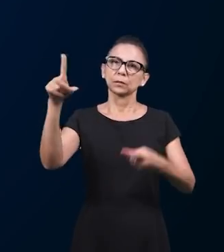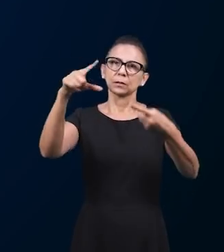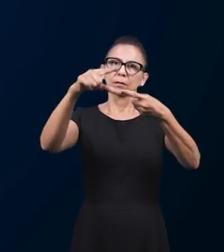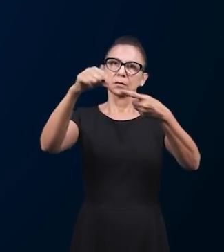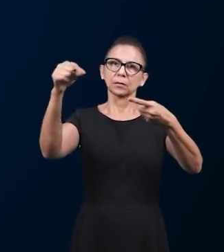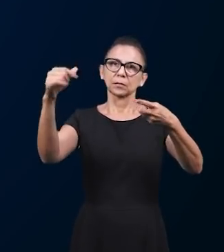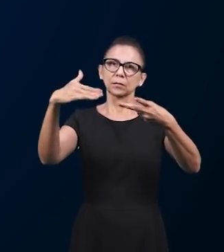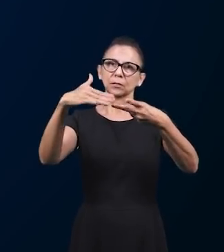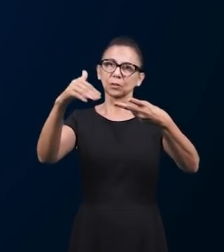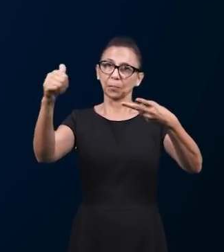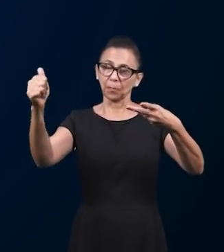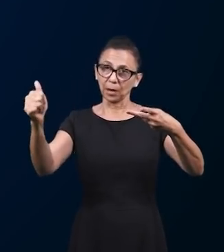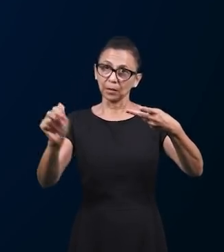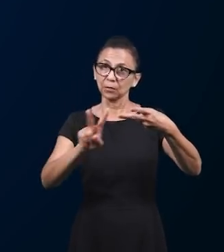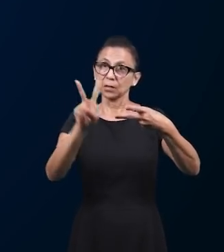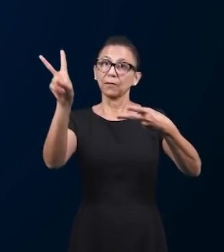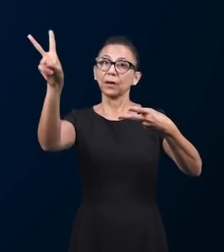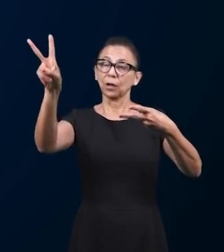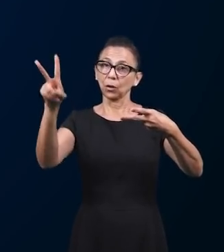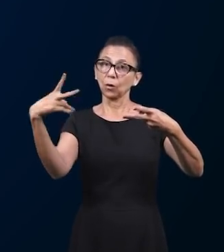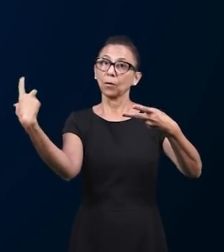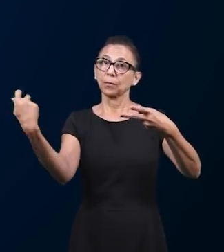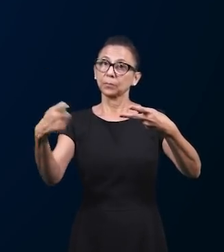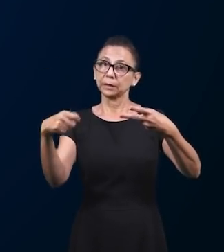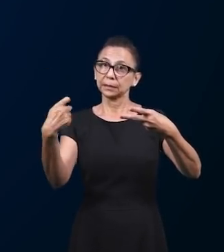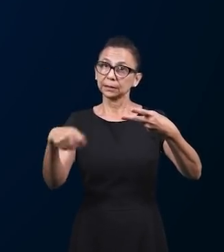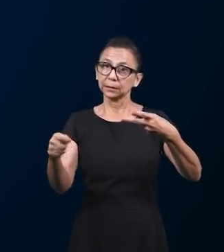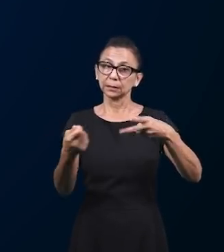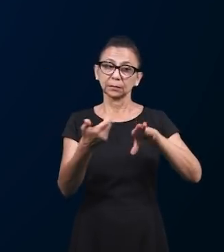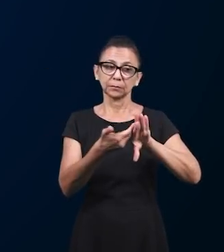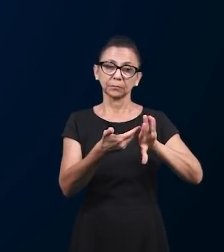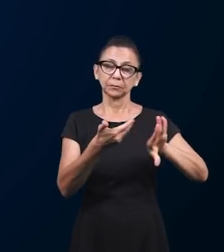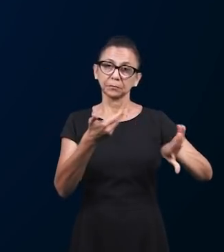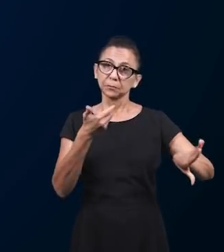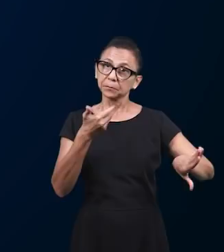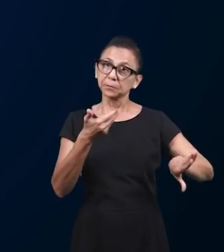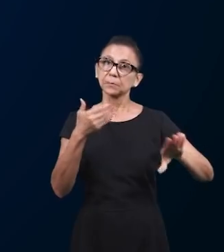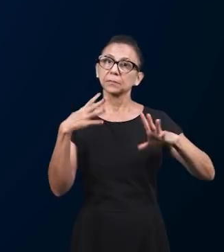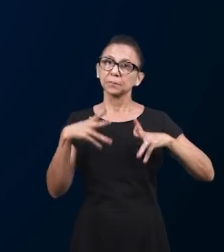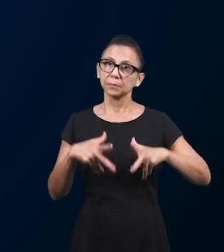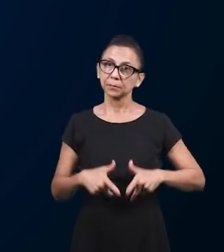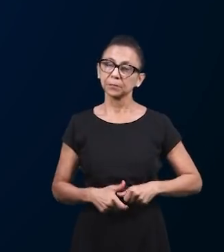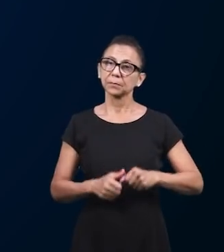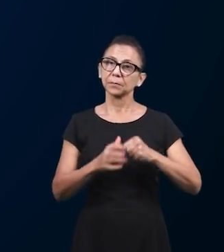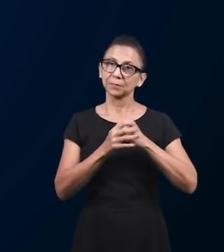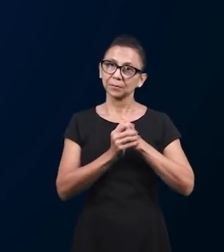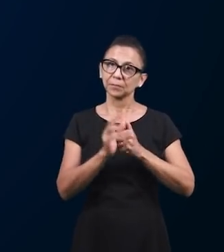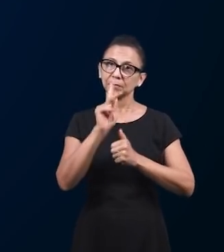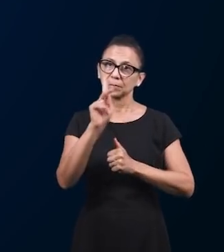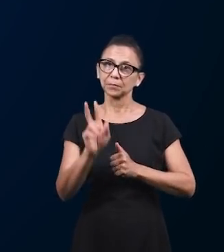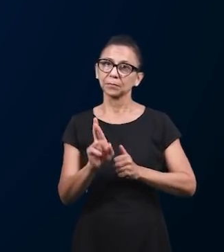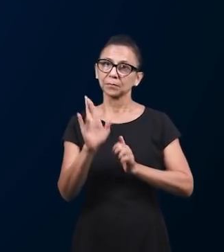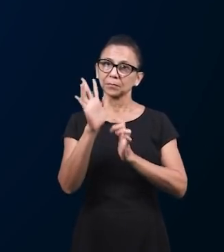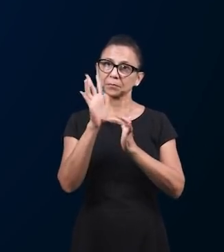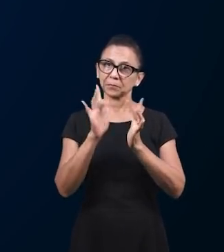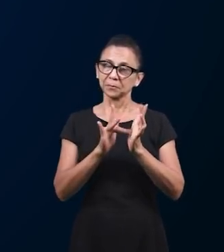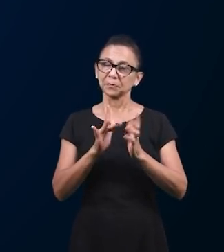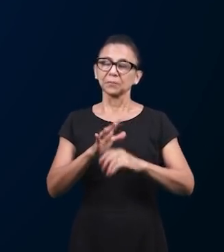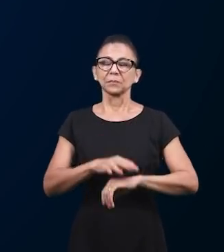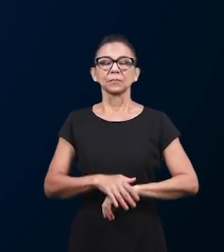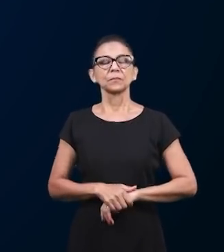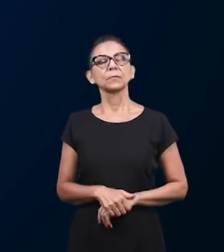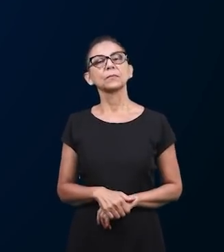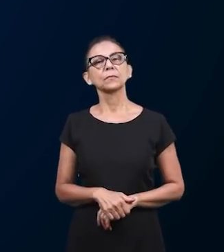eleição, o chamado, precisamos viver em santificação. Amém. A todos a paz do